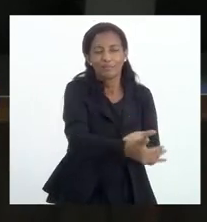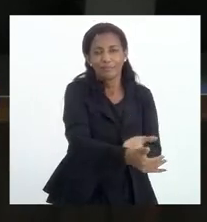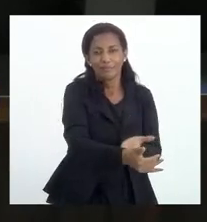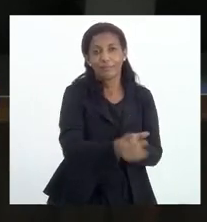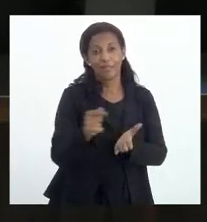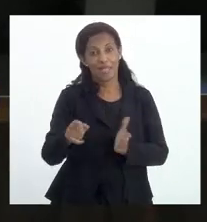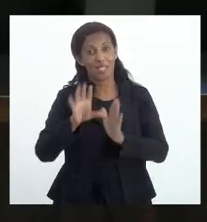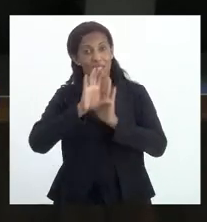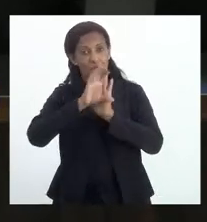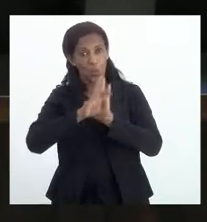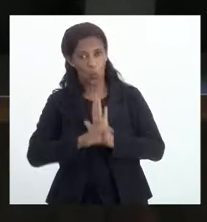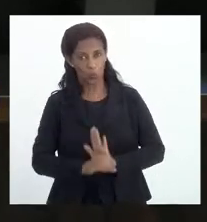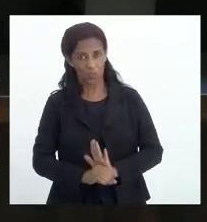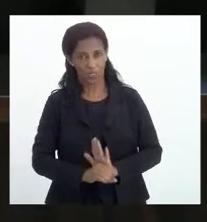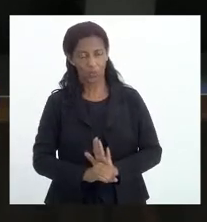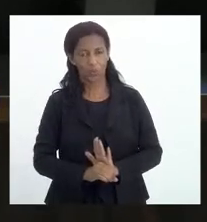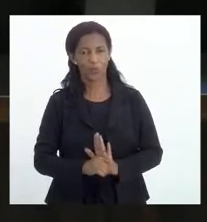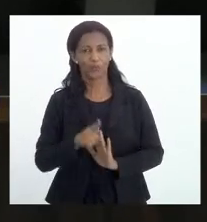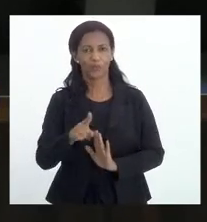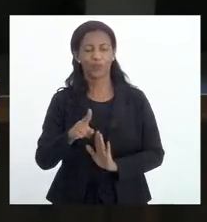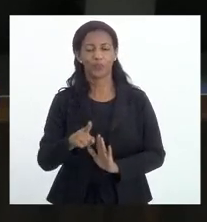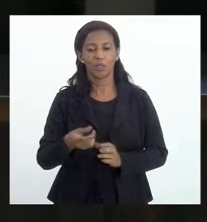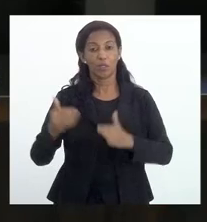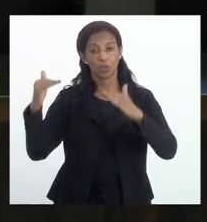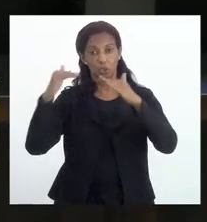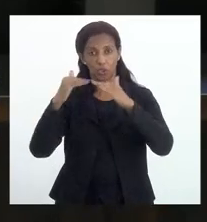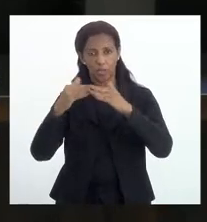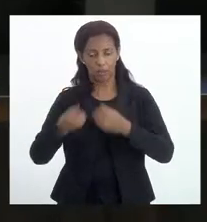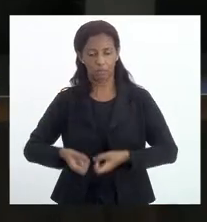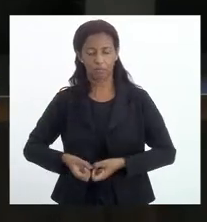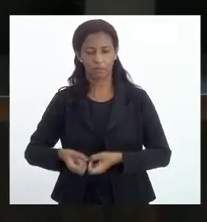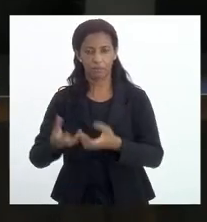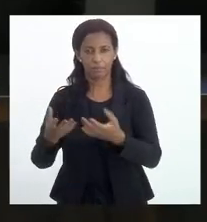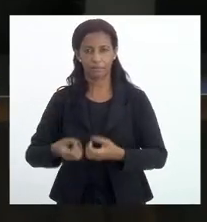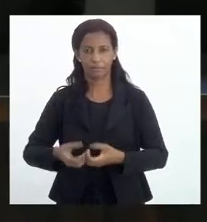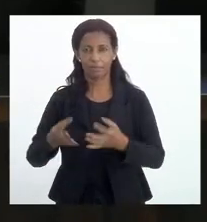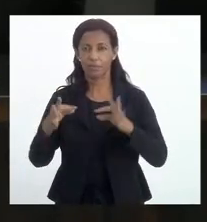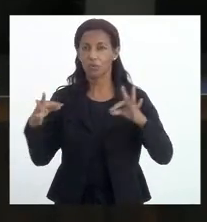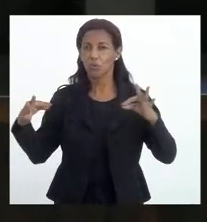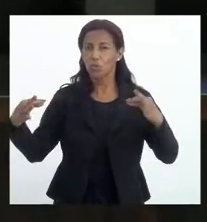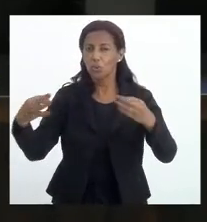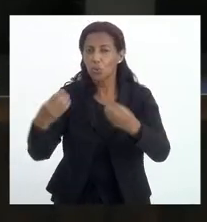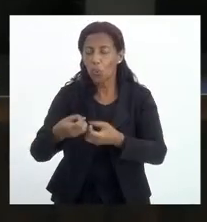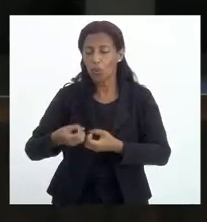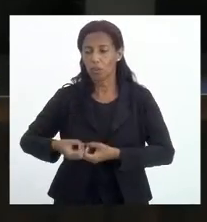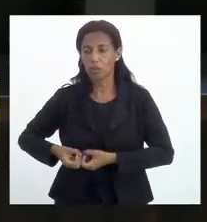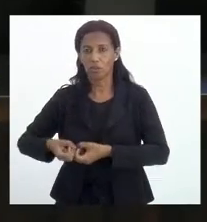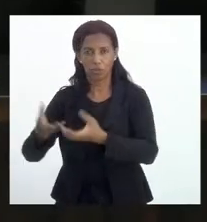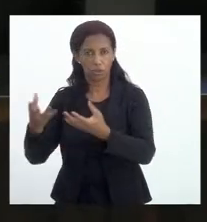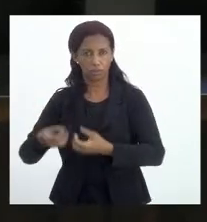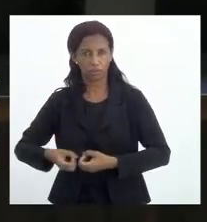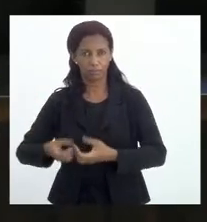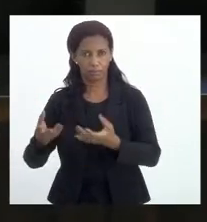nesse conceito de despesa primária de teto de gasto, seriam todas as despesas